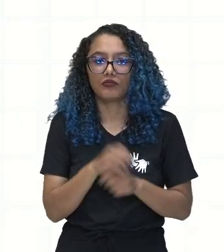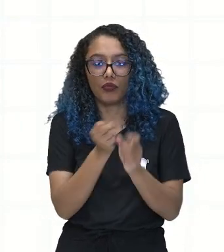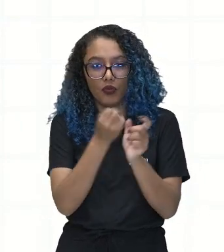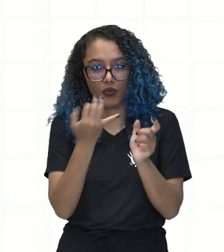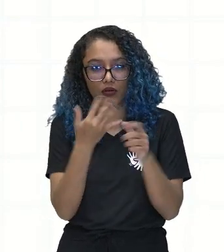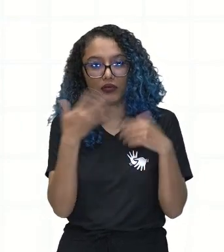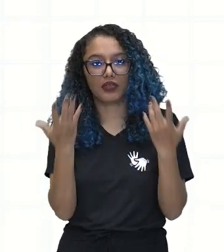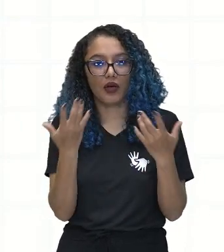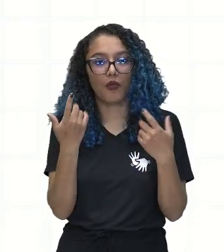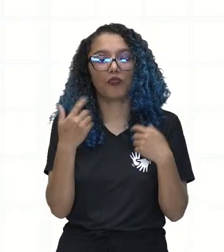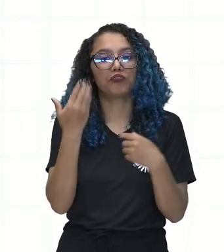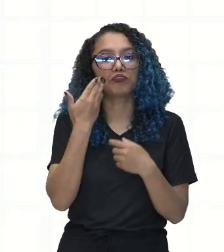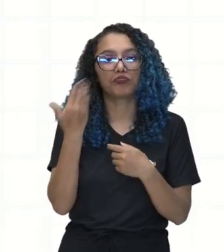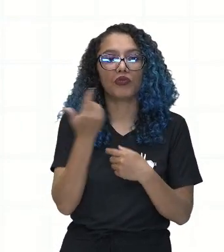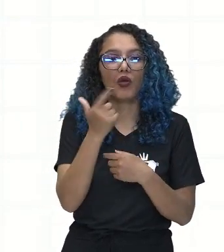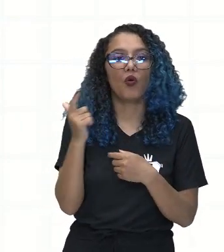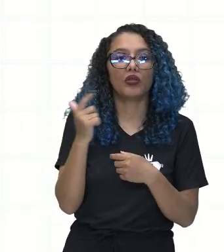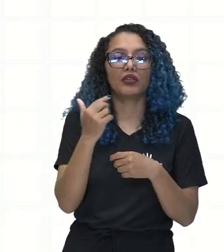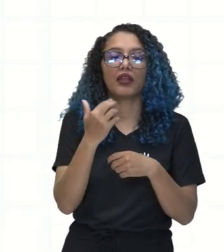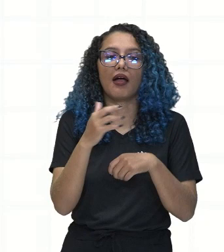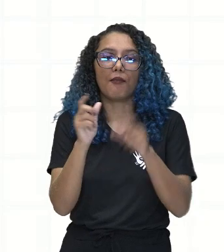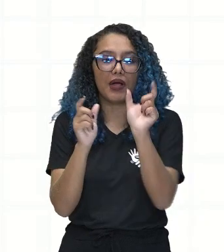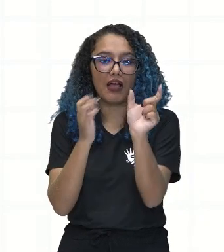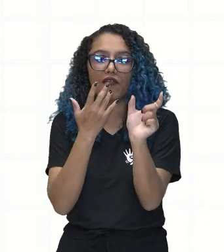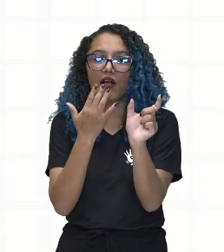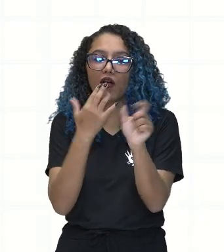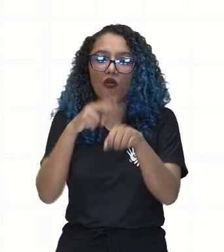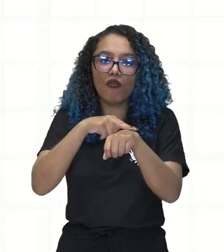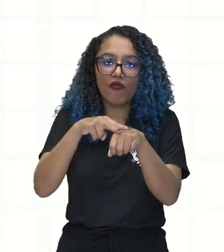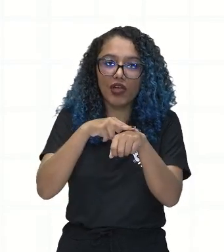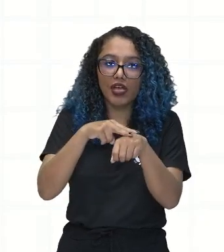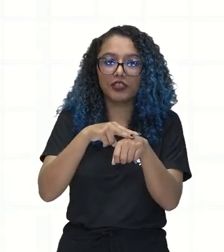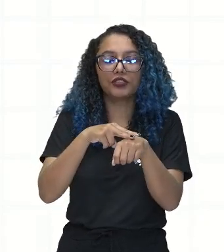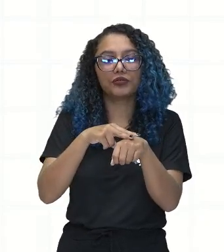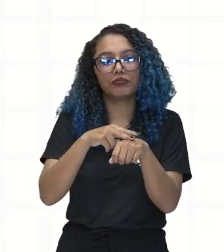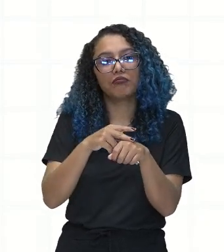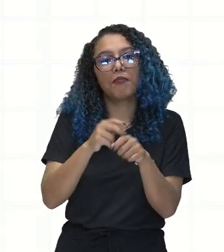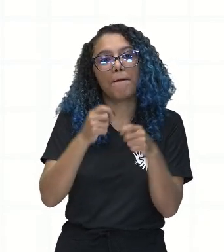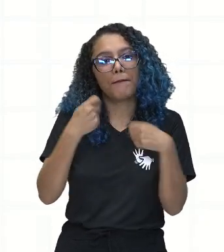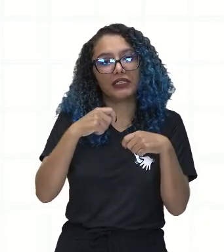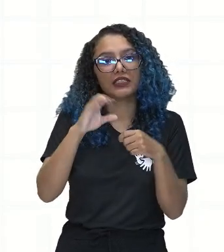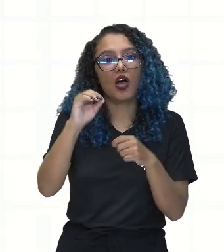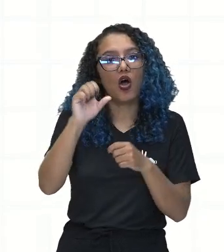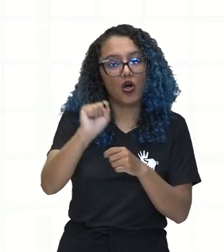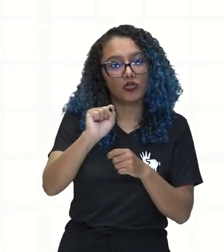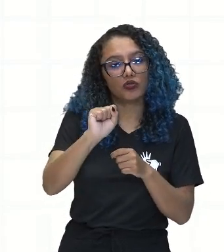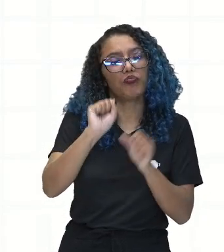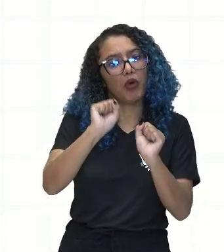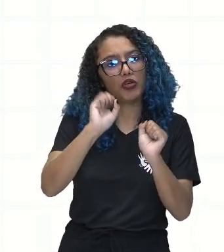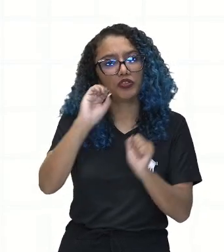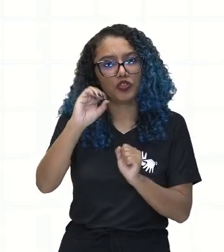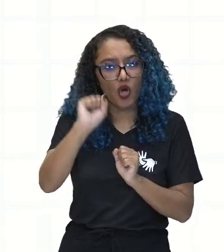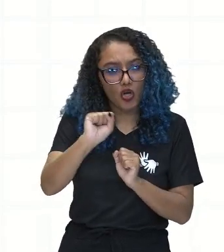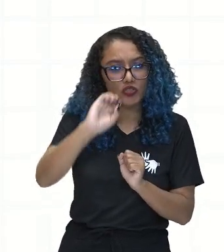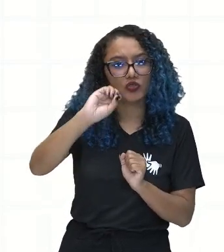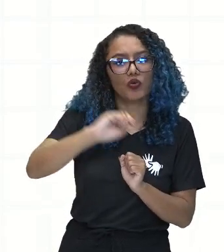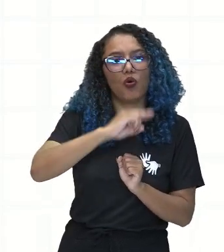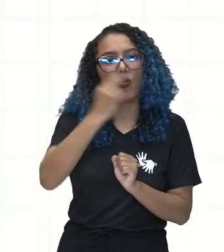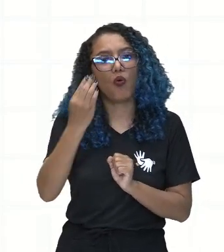o plural, né? Poderia também ficar no singular. Então, o presidente recebeu o ministro e o secretário